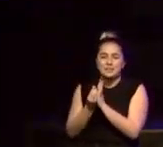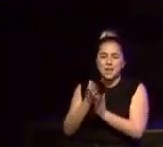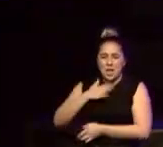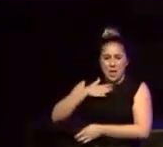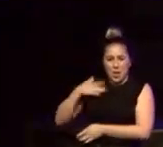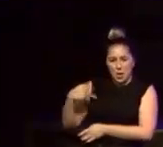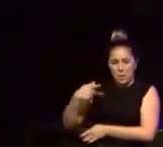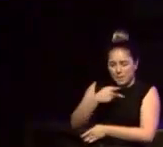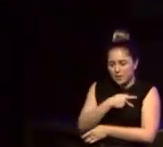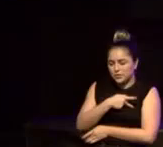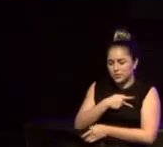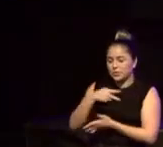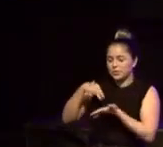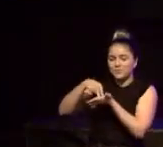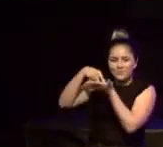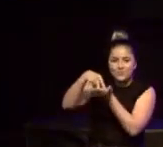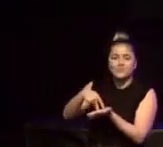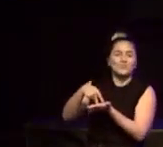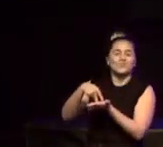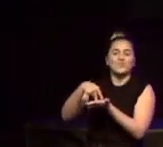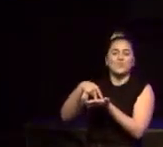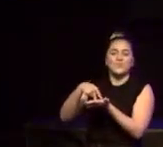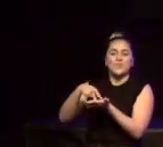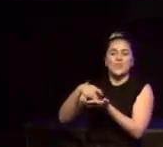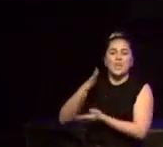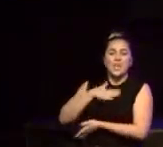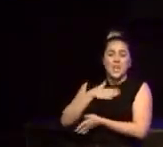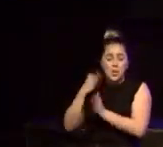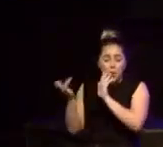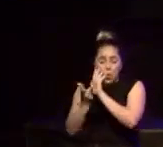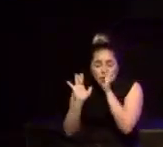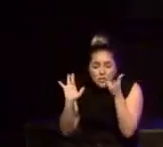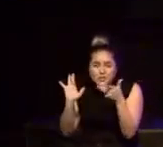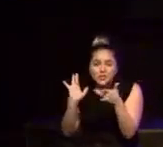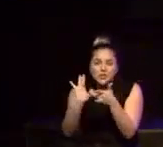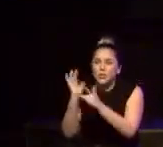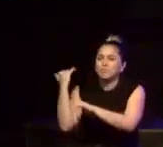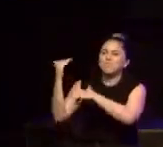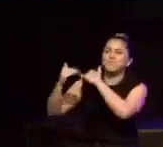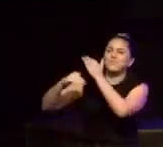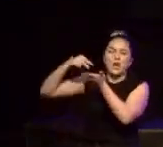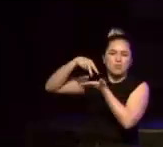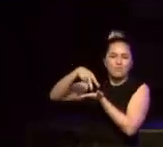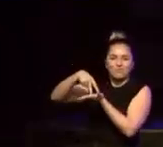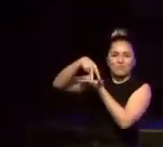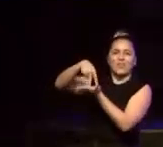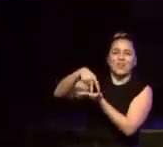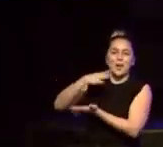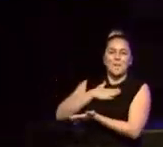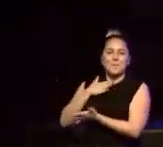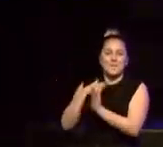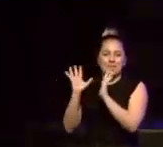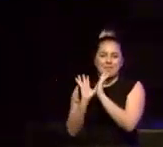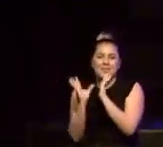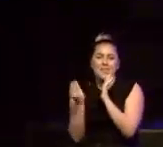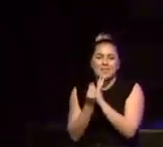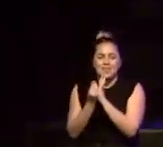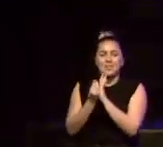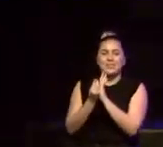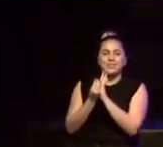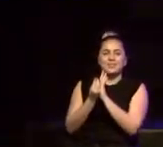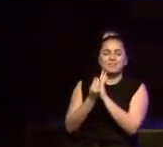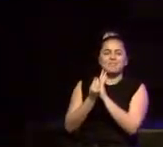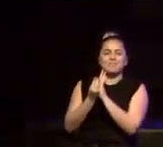outro pastor, não é qualquer bispo, não é. Eu, Jesus, vou edificar a minha igreja, e as portas do Hades não poderão